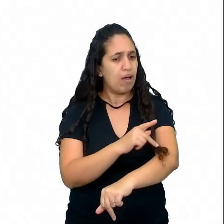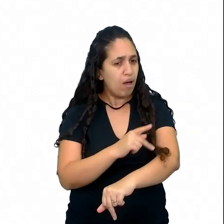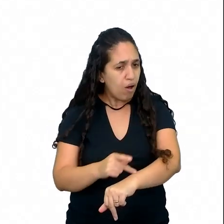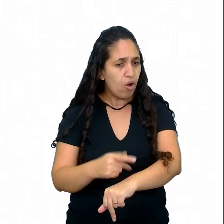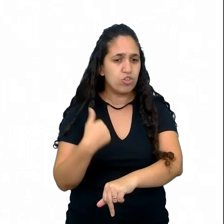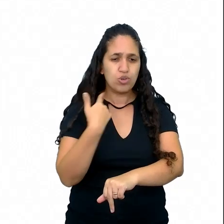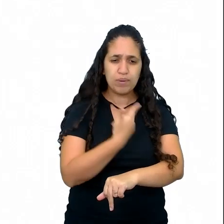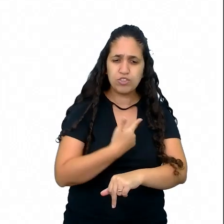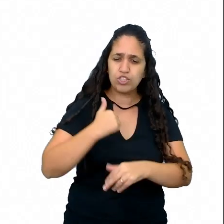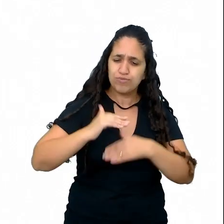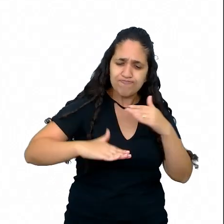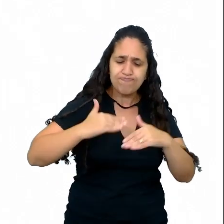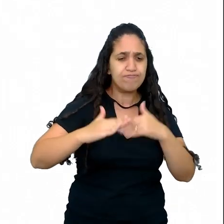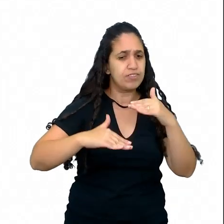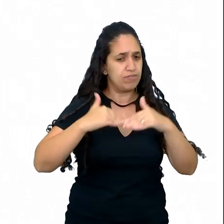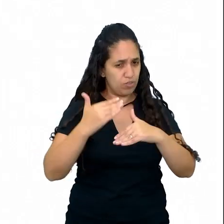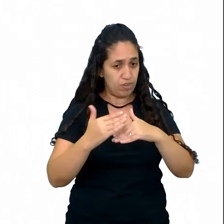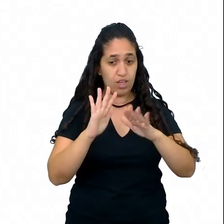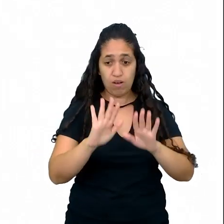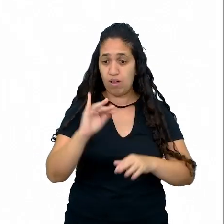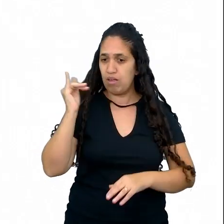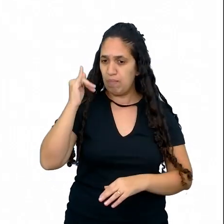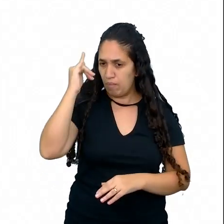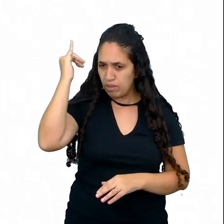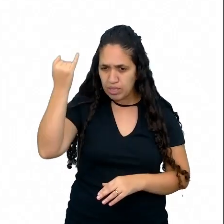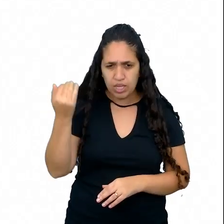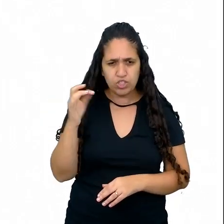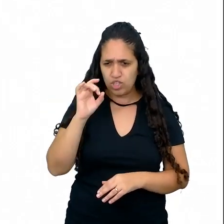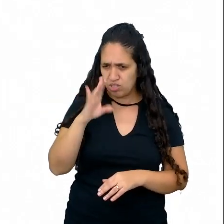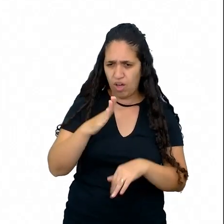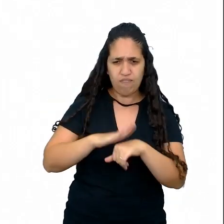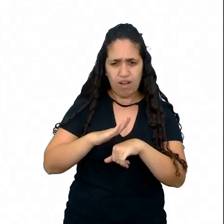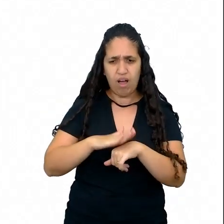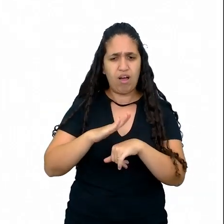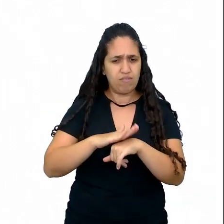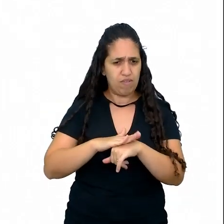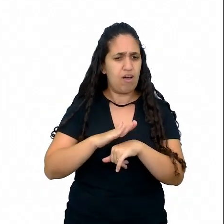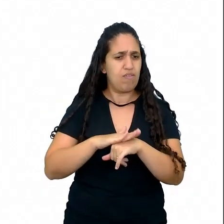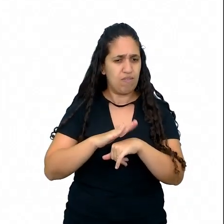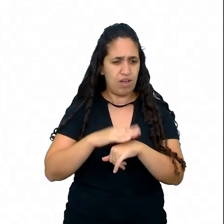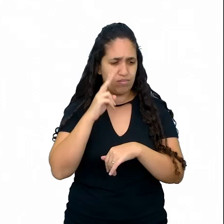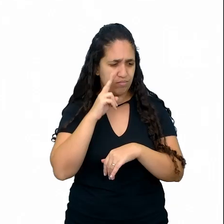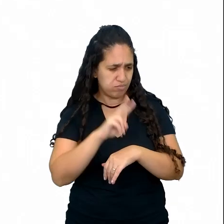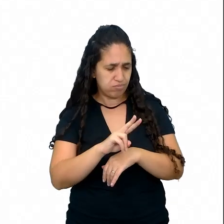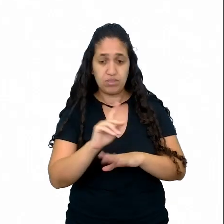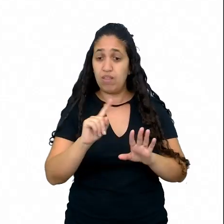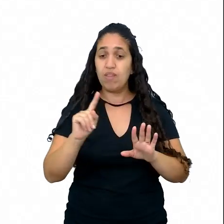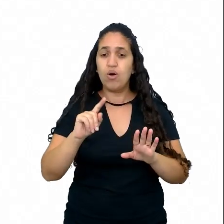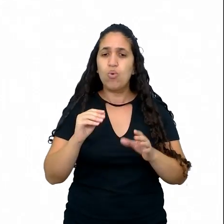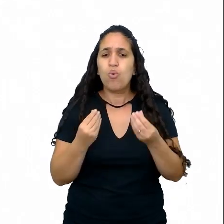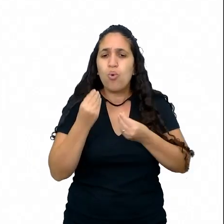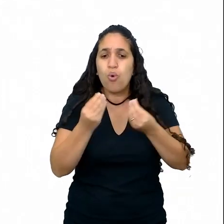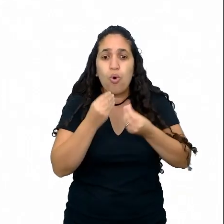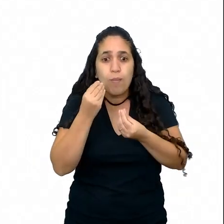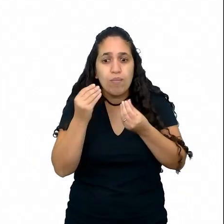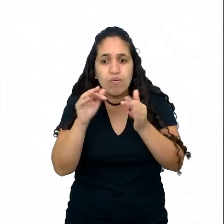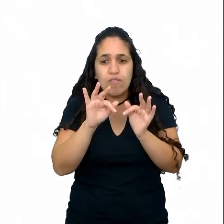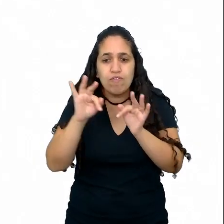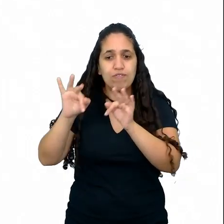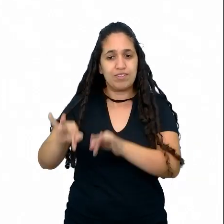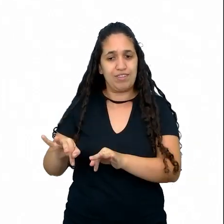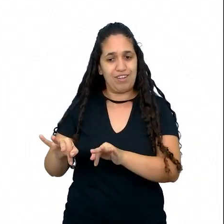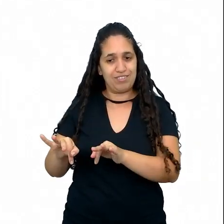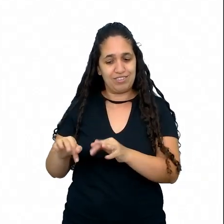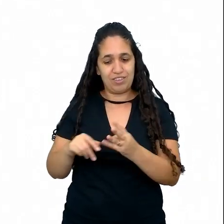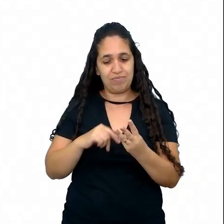conseguir trabalhar com isso. O importante também não é só a gente ficar fazendo e vendo. Como que eu finalizo a aula? Qual que é o meu objetivo